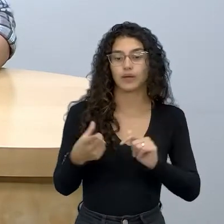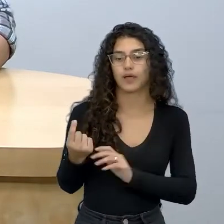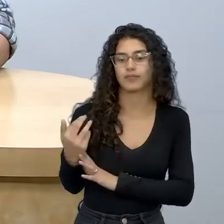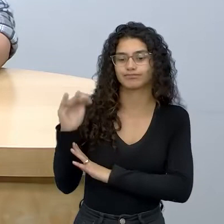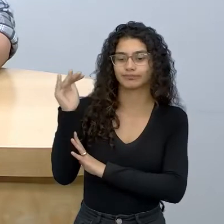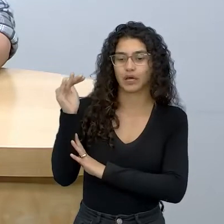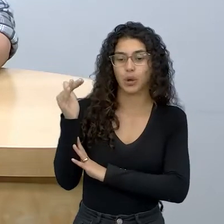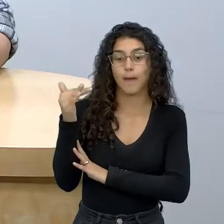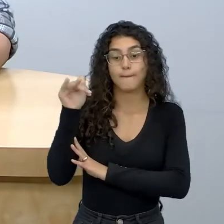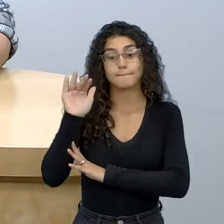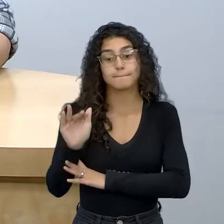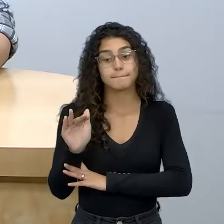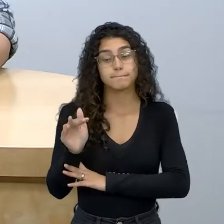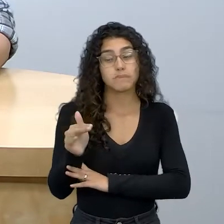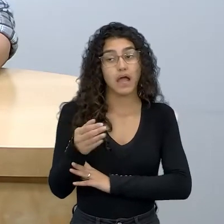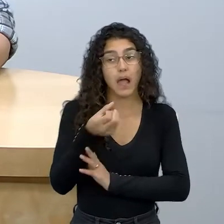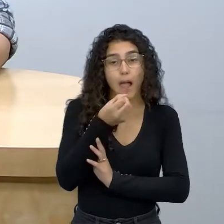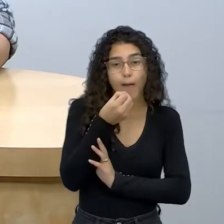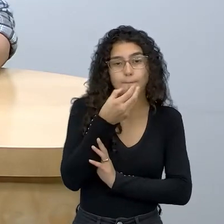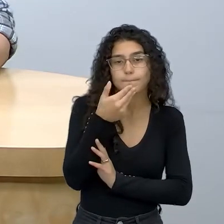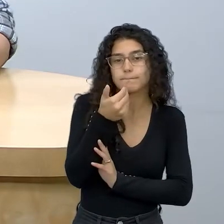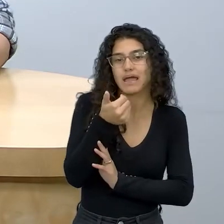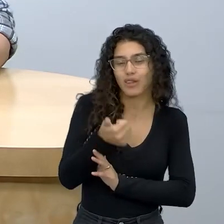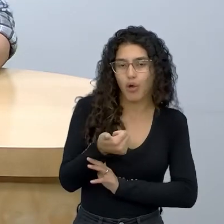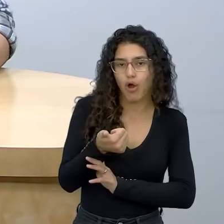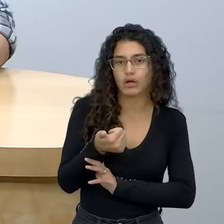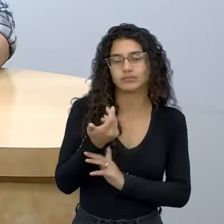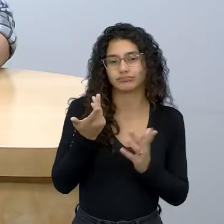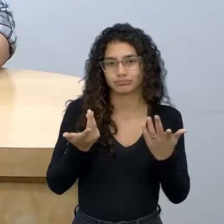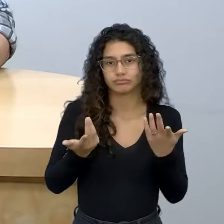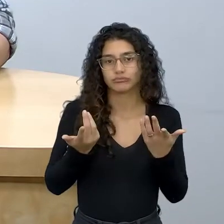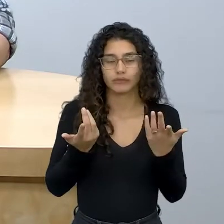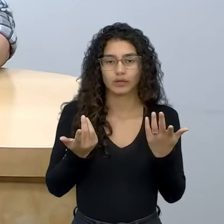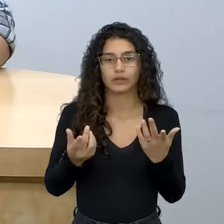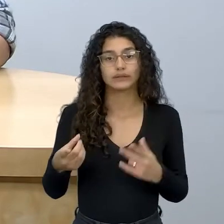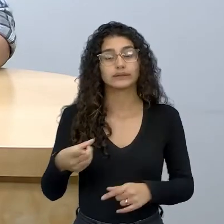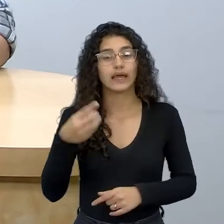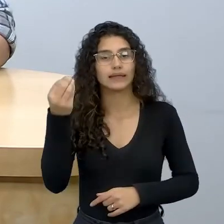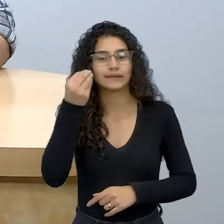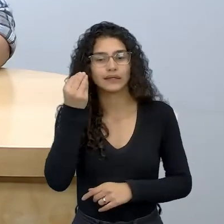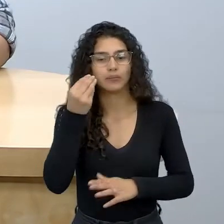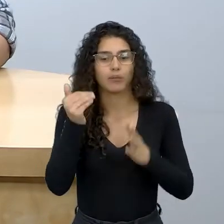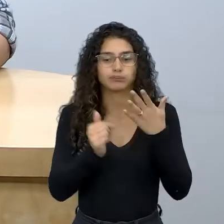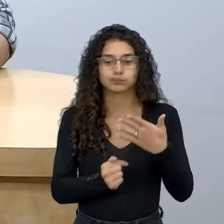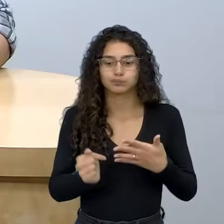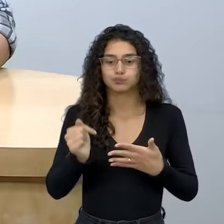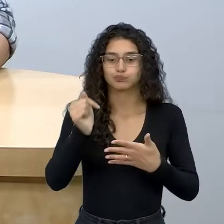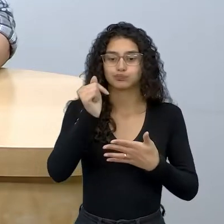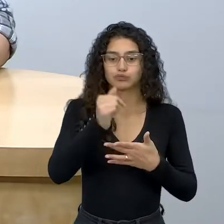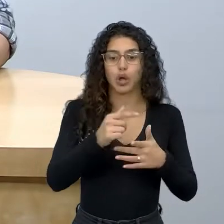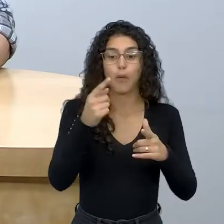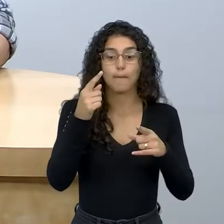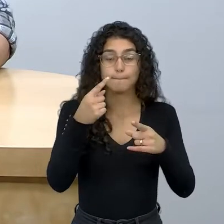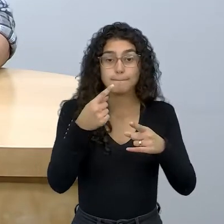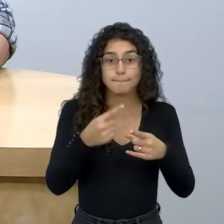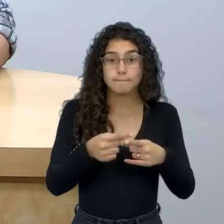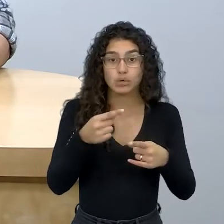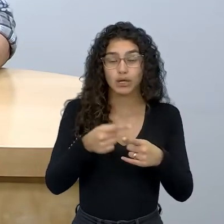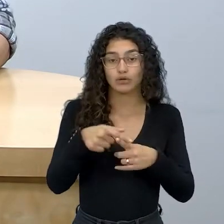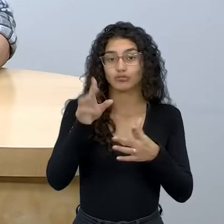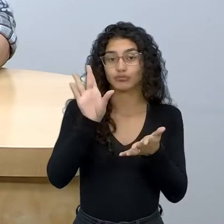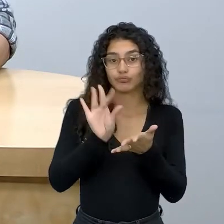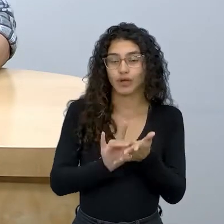mas ele é mais ecológico, né? Então, assim, tem que pelo menos exaltar o porquê,